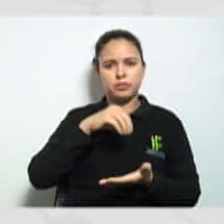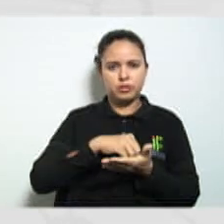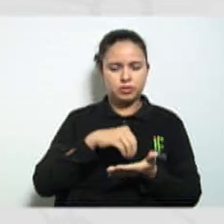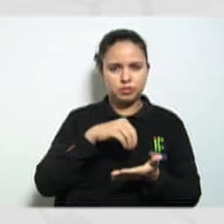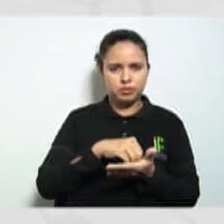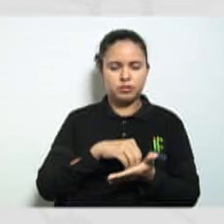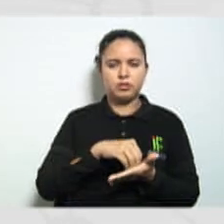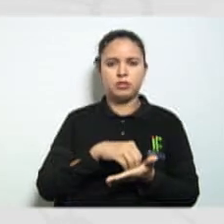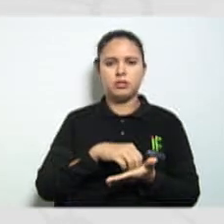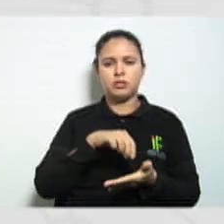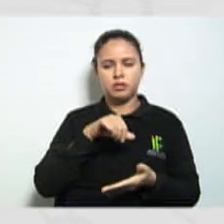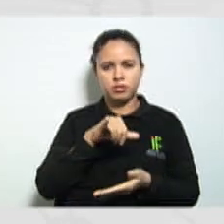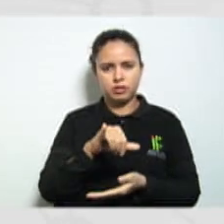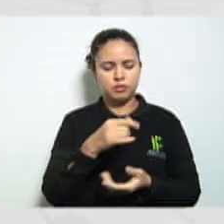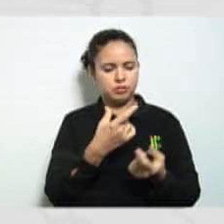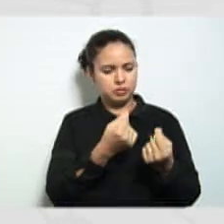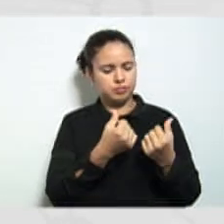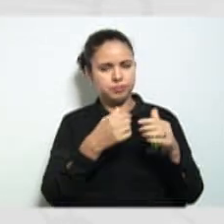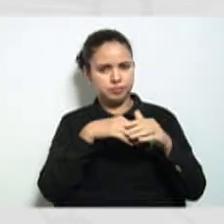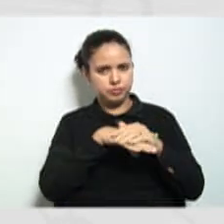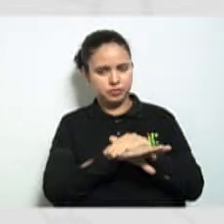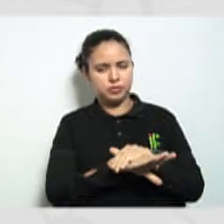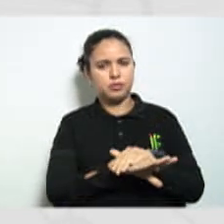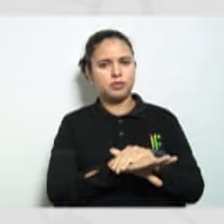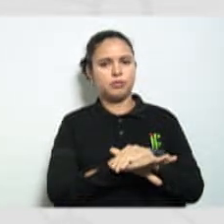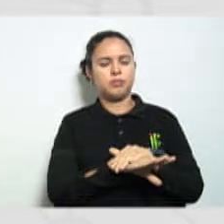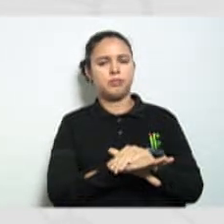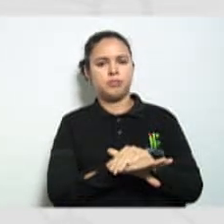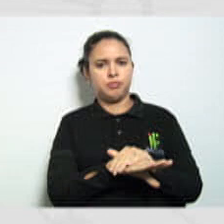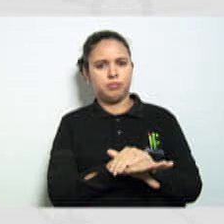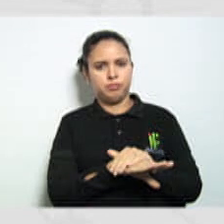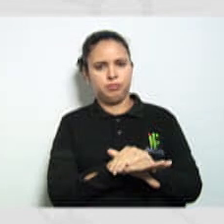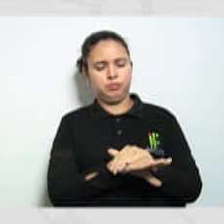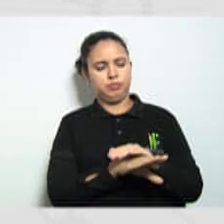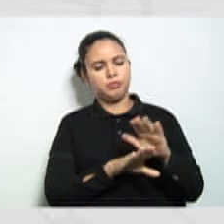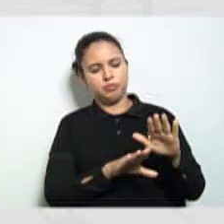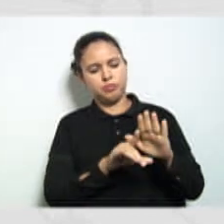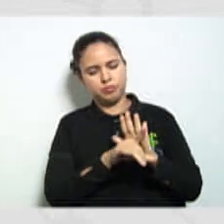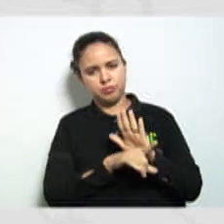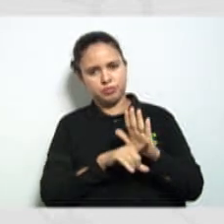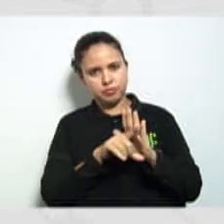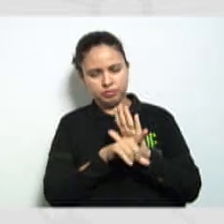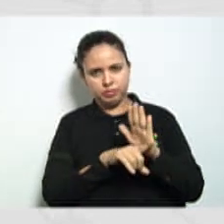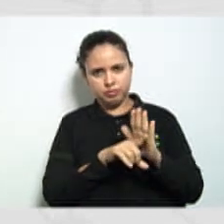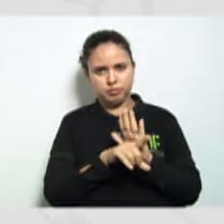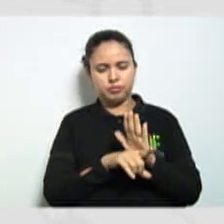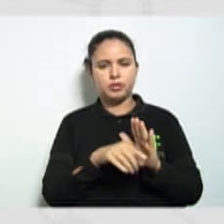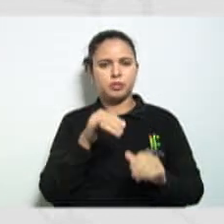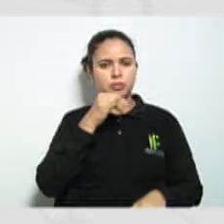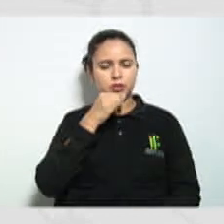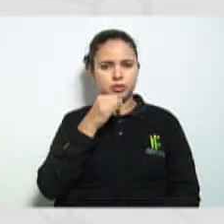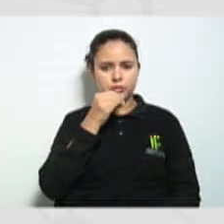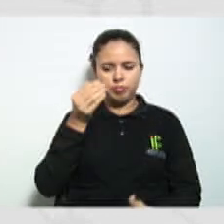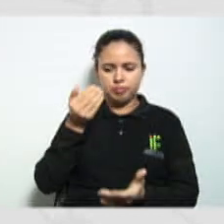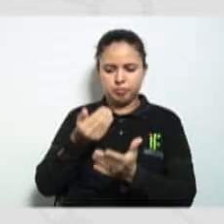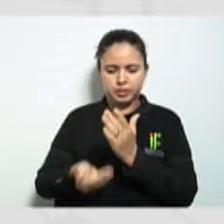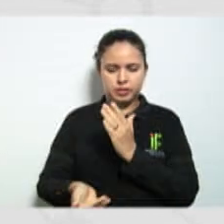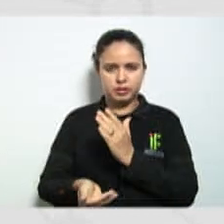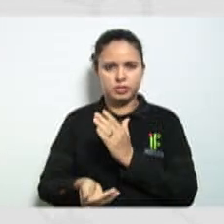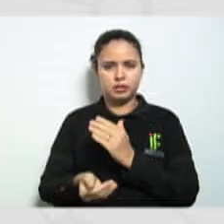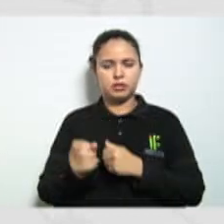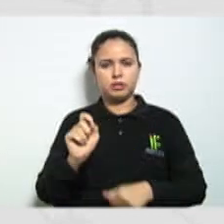que estiver lá, naquela continha reserva legal, vamos supor que a perda foi